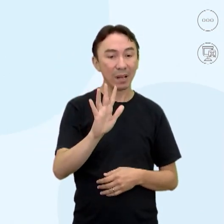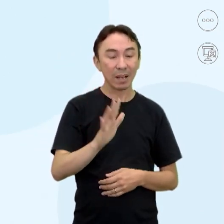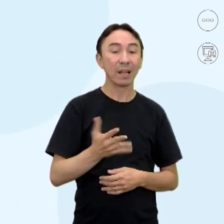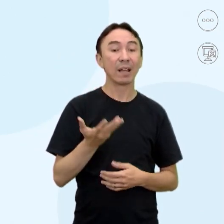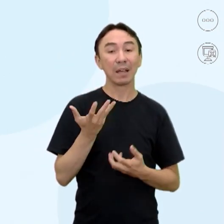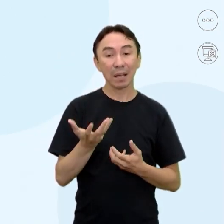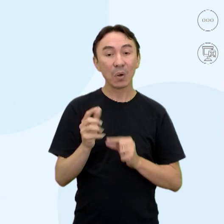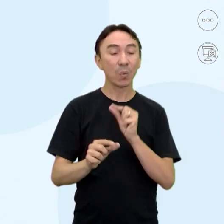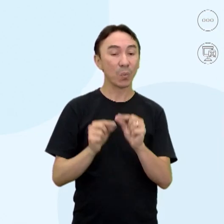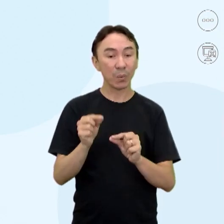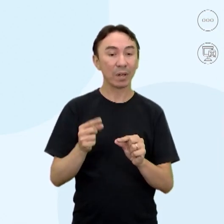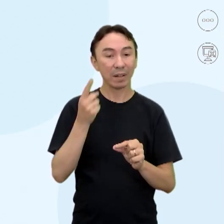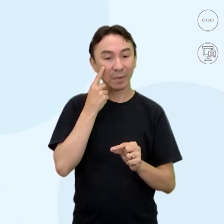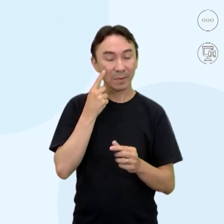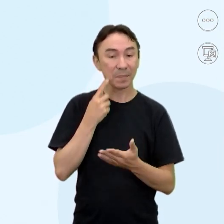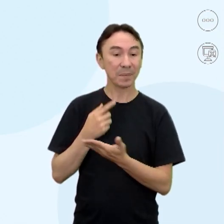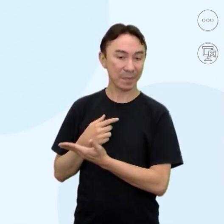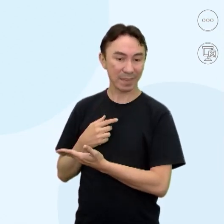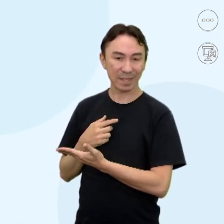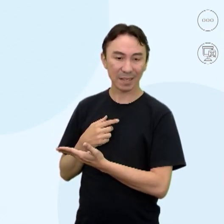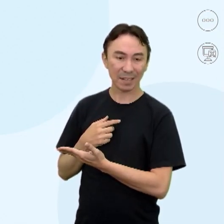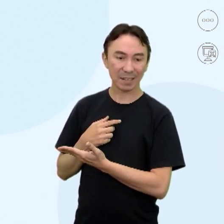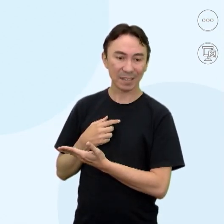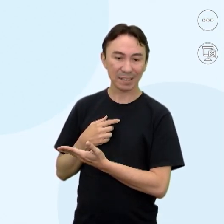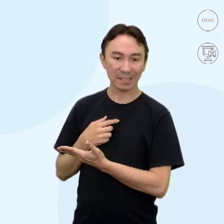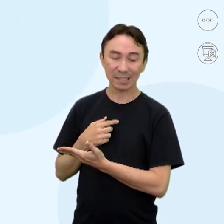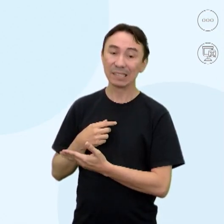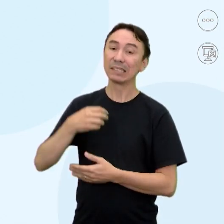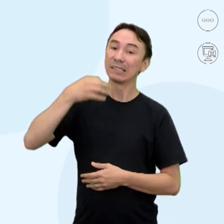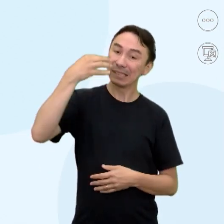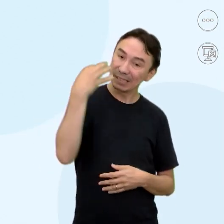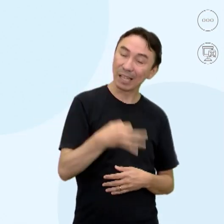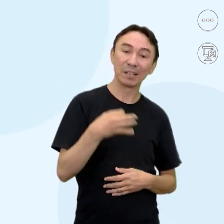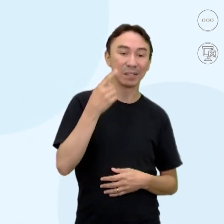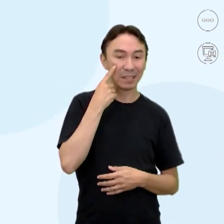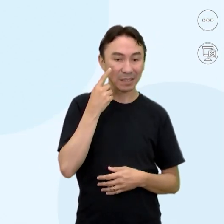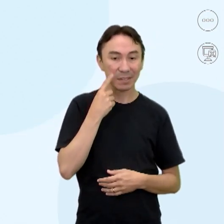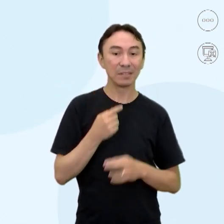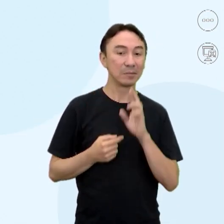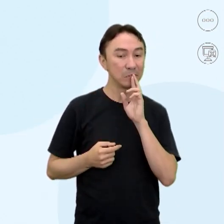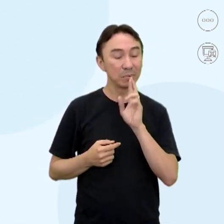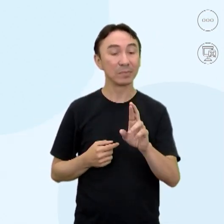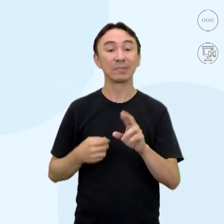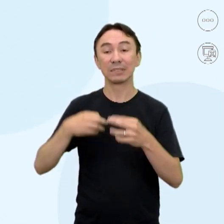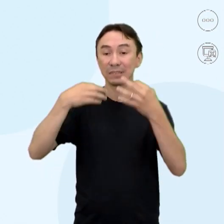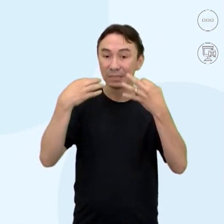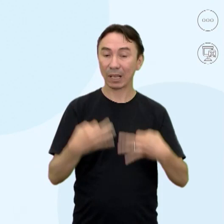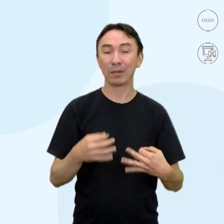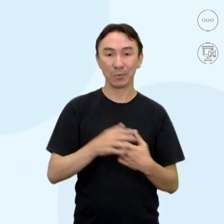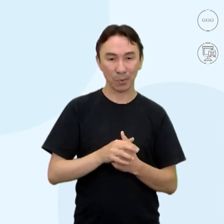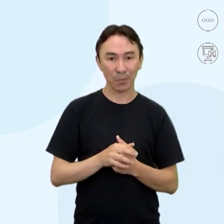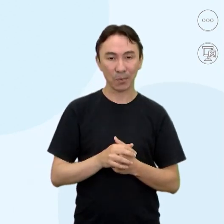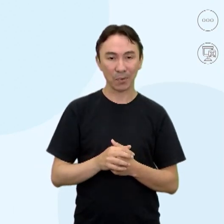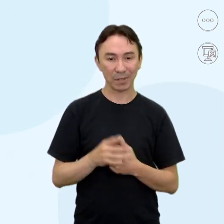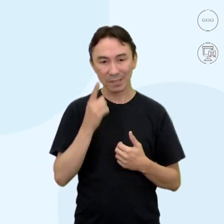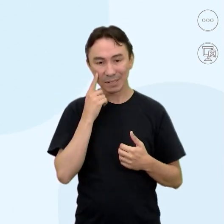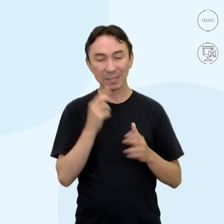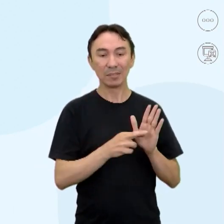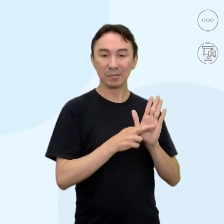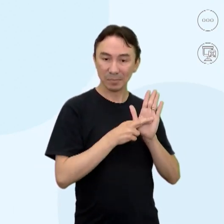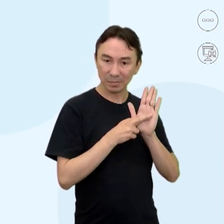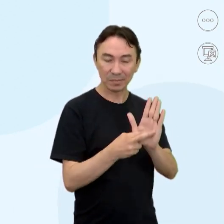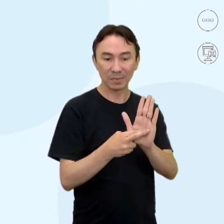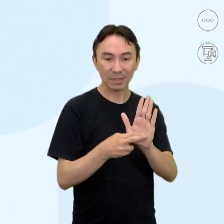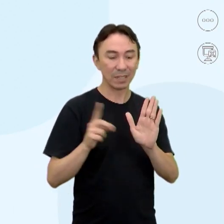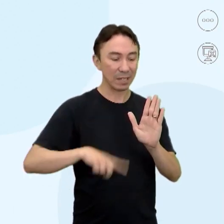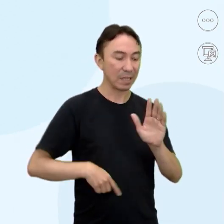O padrão que tem aí. Então, qual dessas alternativas contém a expressão algébrica que representam aí